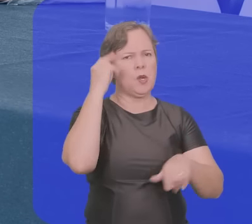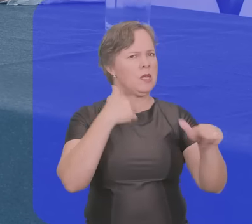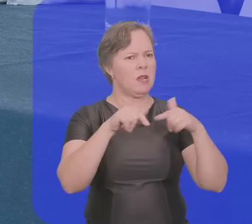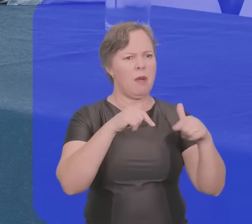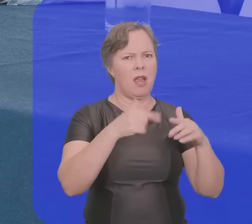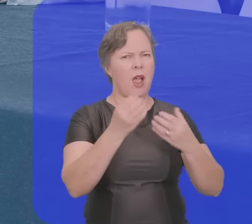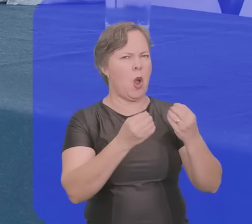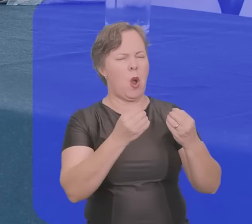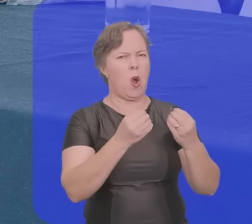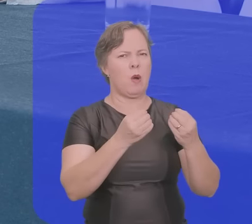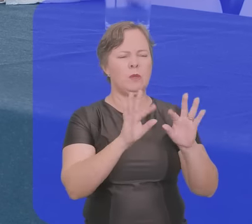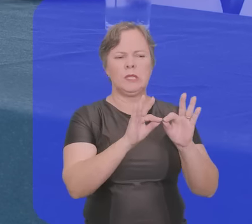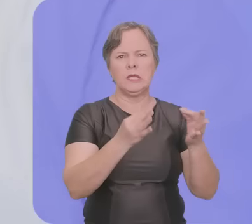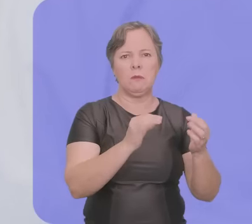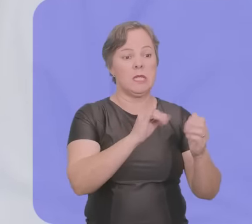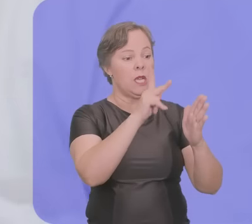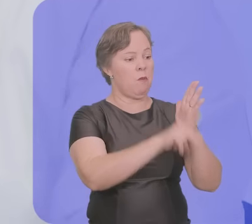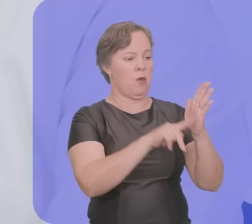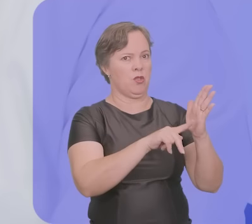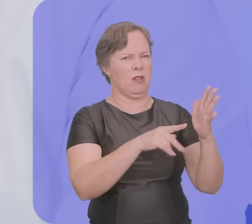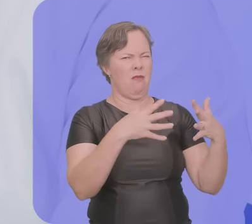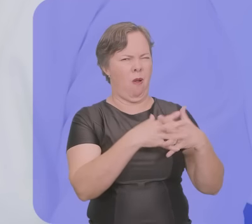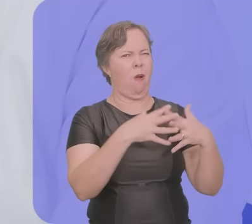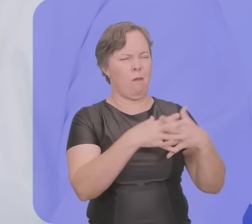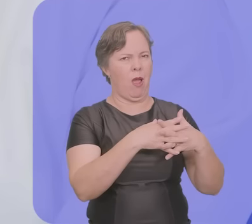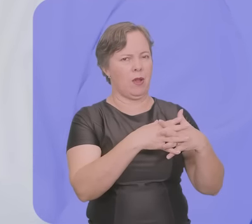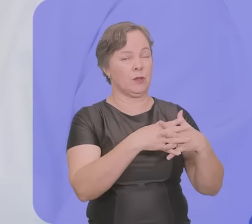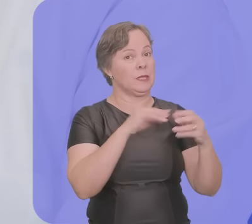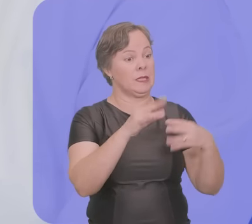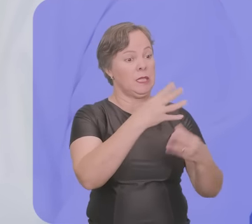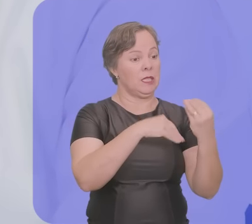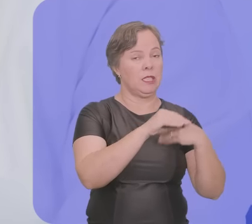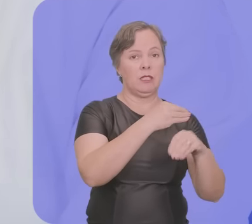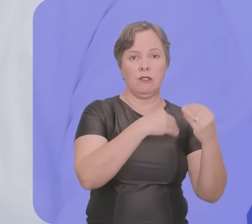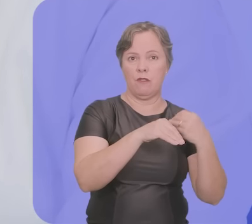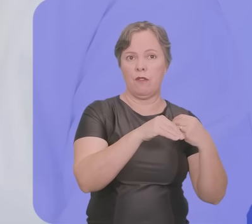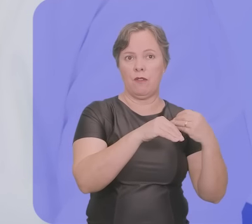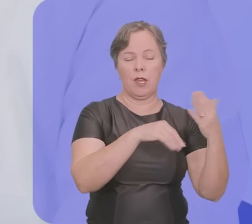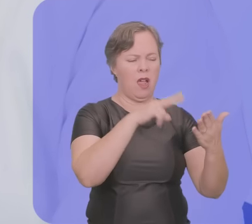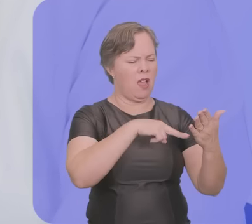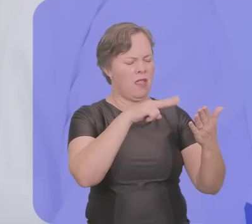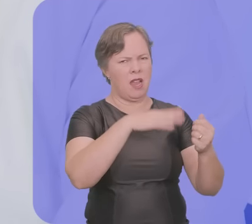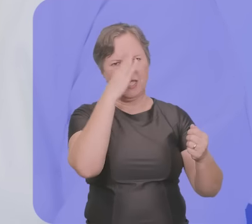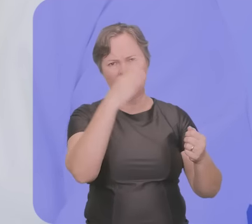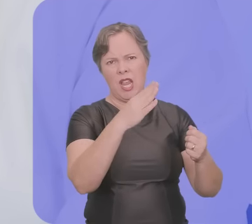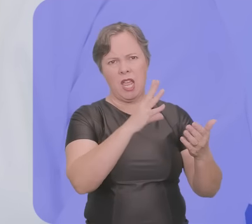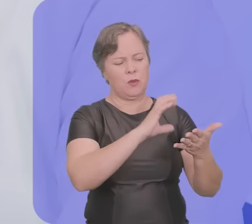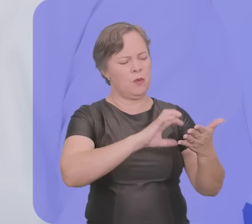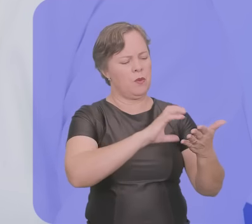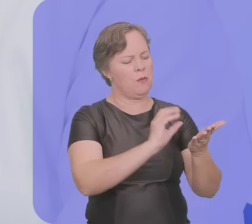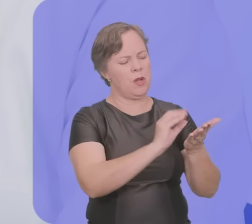o projeto for um pouco mais complexo, principalmente se envolver análise direta de um banco de dados. Então,